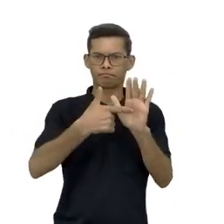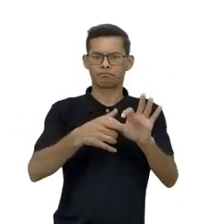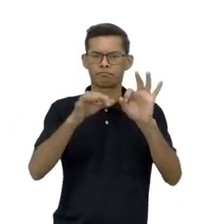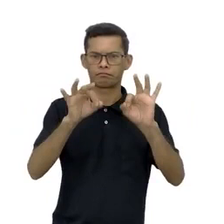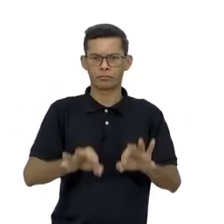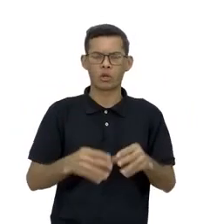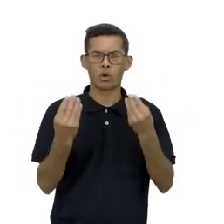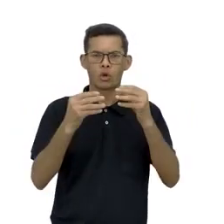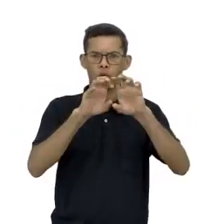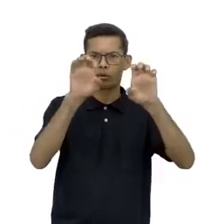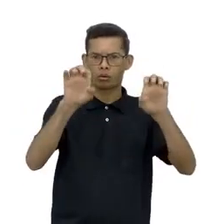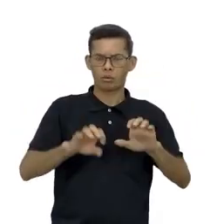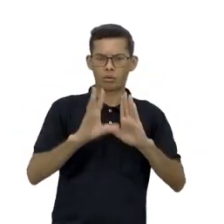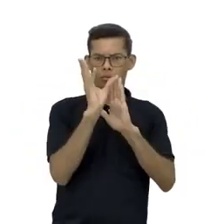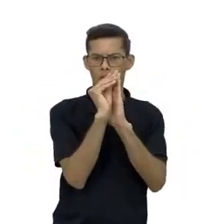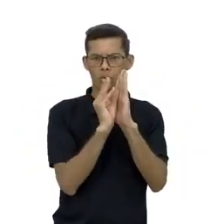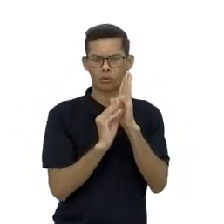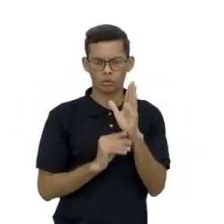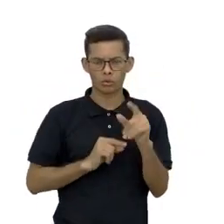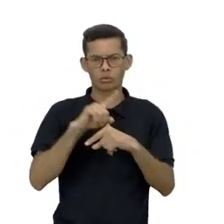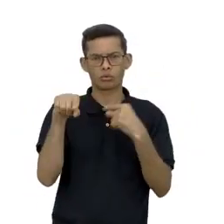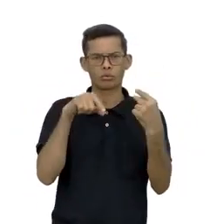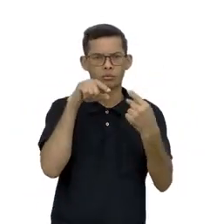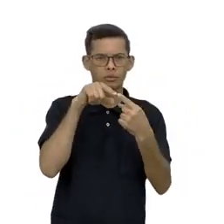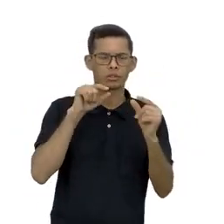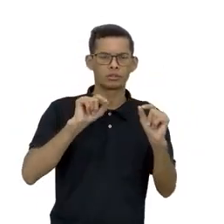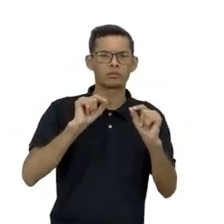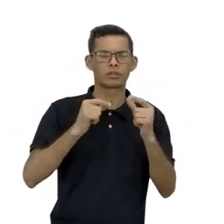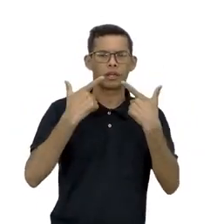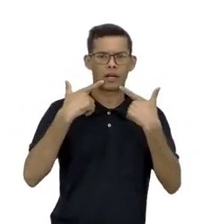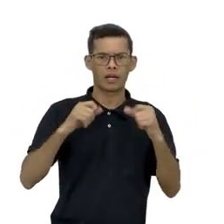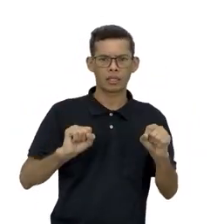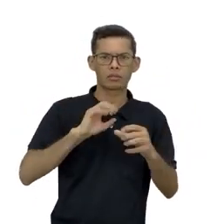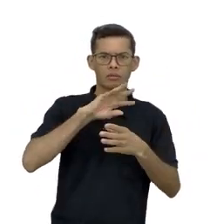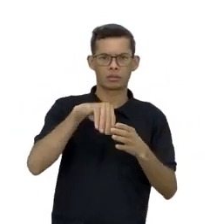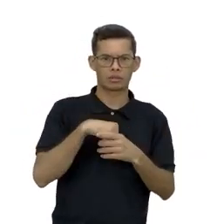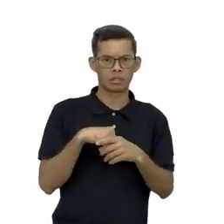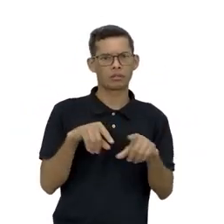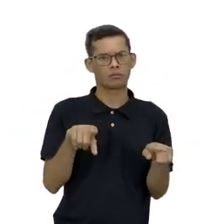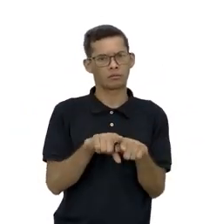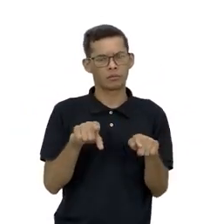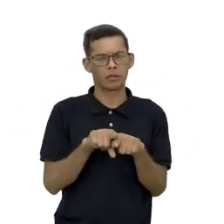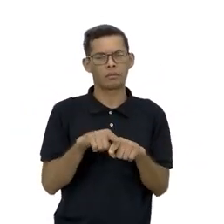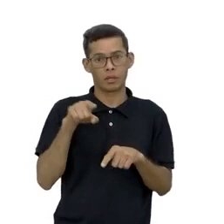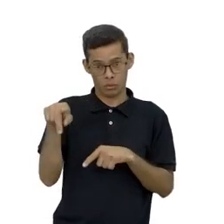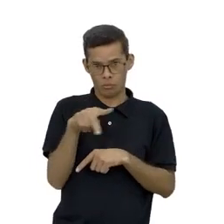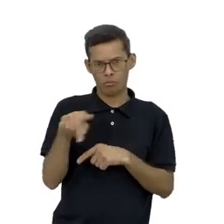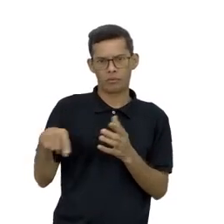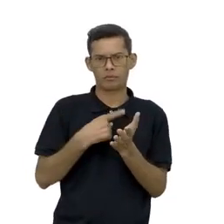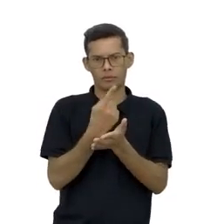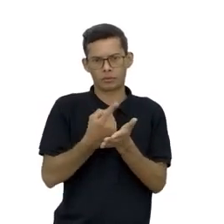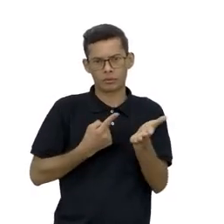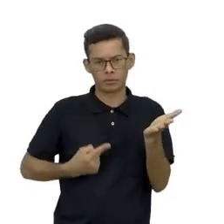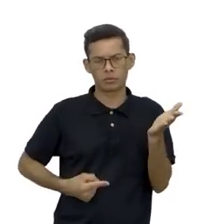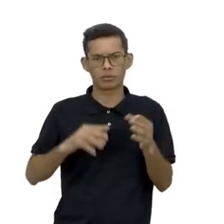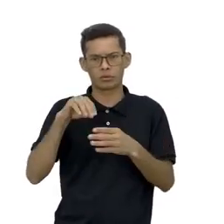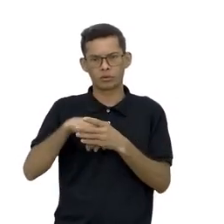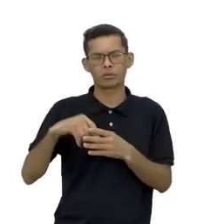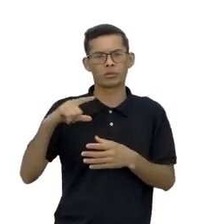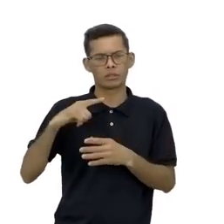e o conteúdo, a finalidade e a linguagem empregada. O caderno do professor oferece